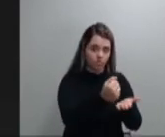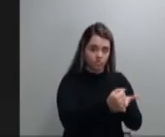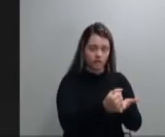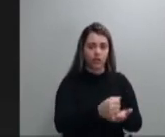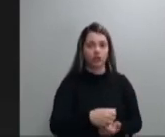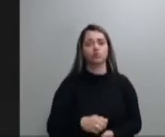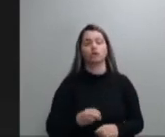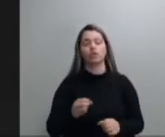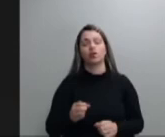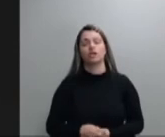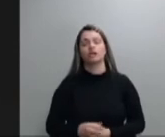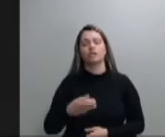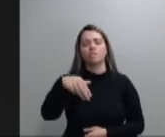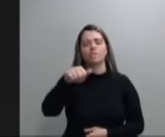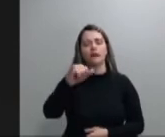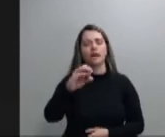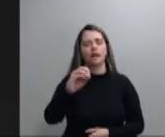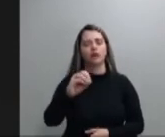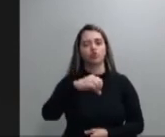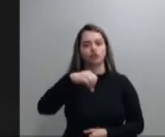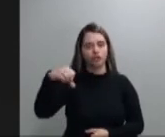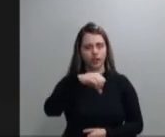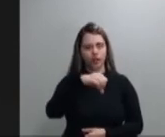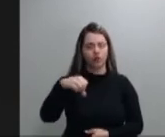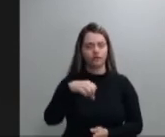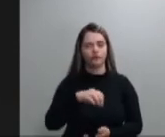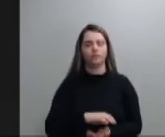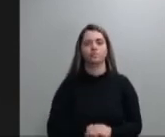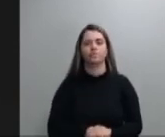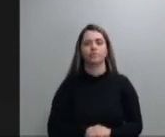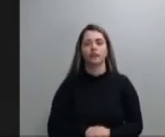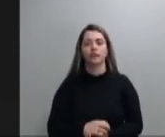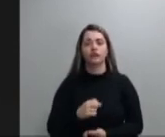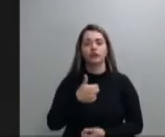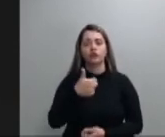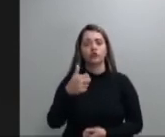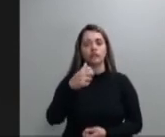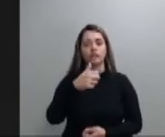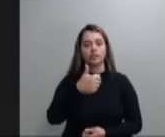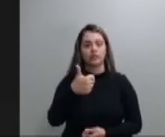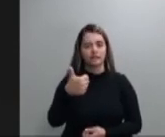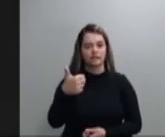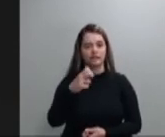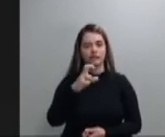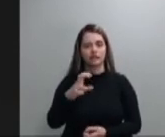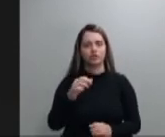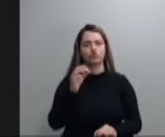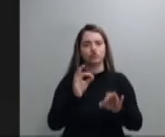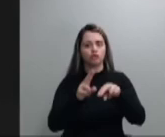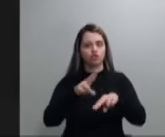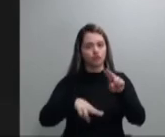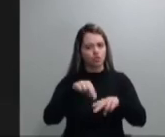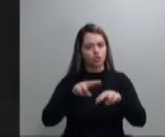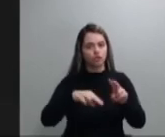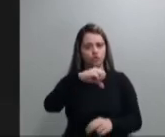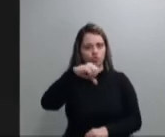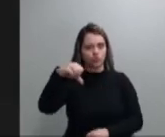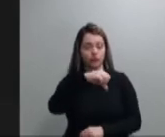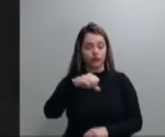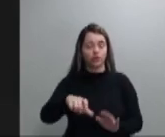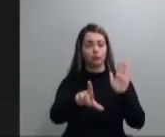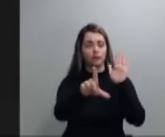e o ato de concentração somente foi apresentado ao CARI em 15 de julho de 1999 ou seja após a quinzena prevista na lei